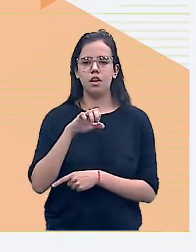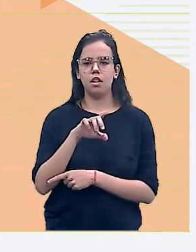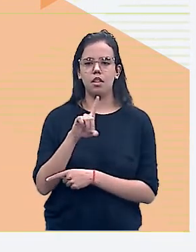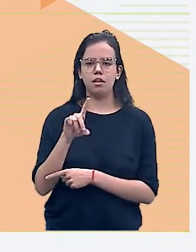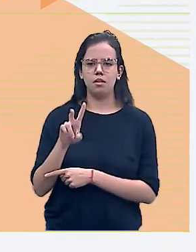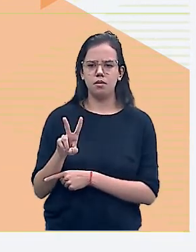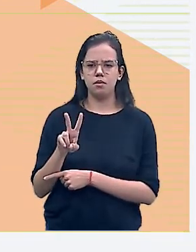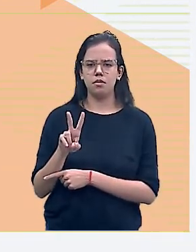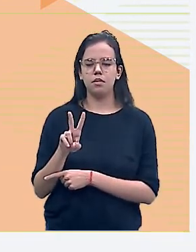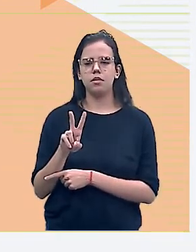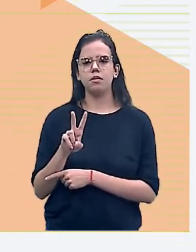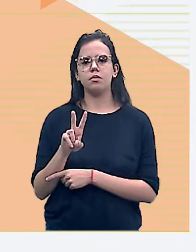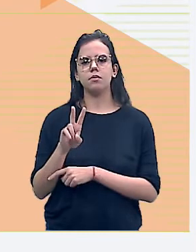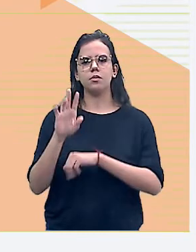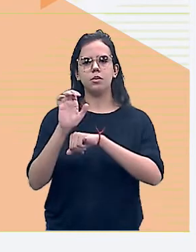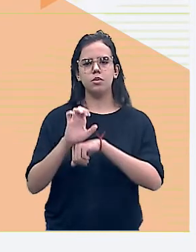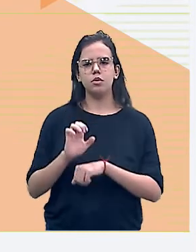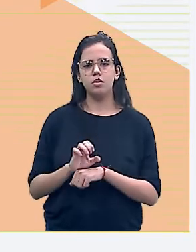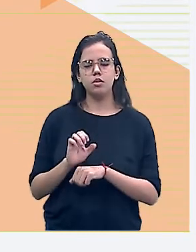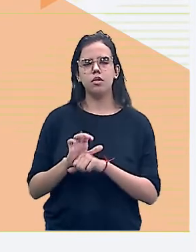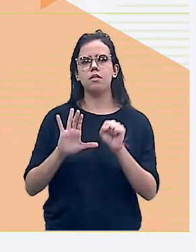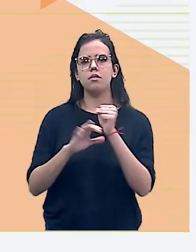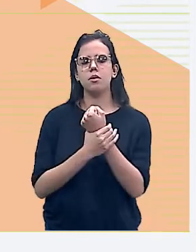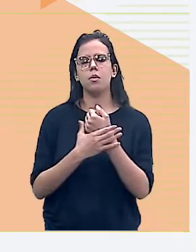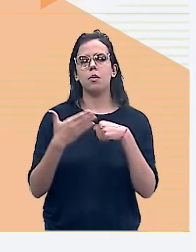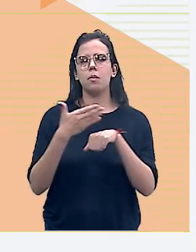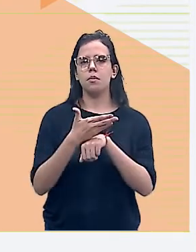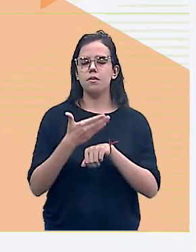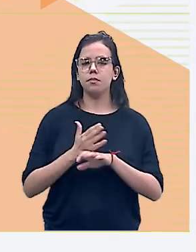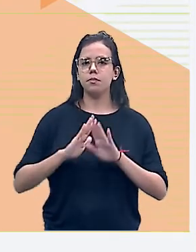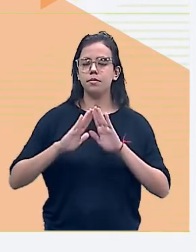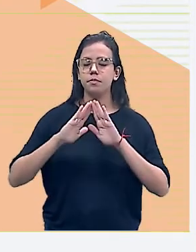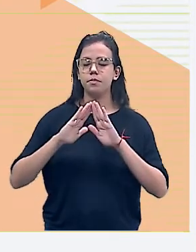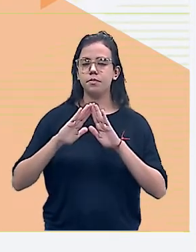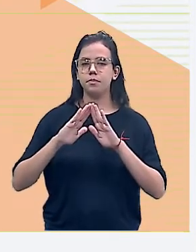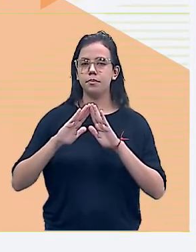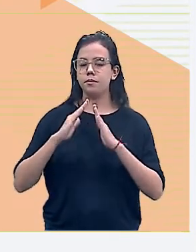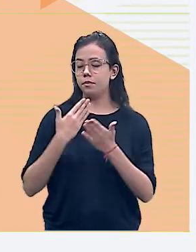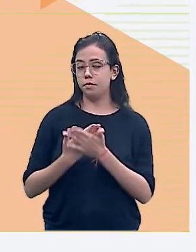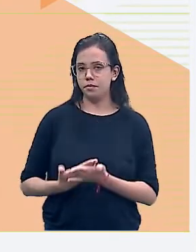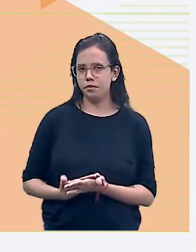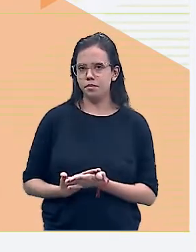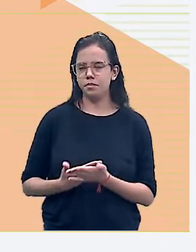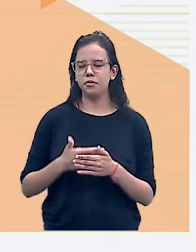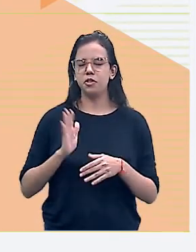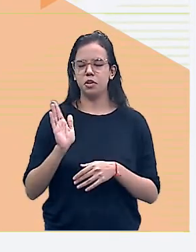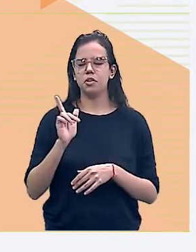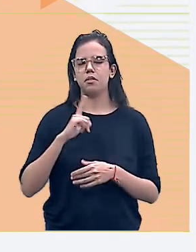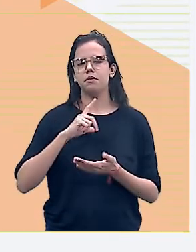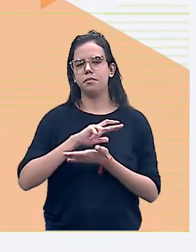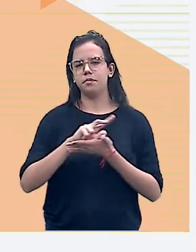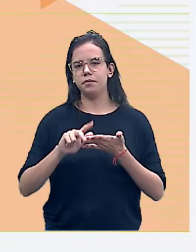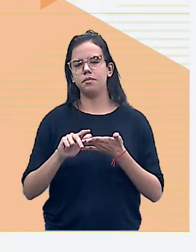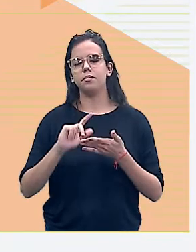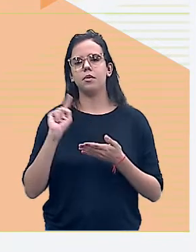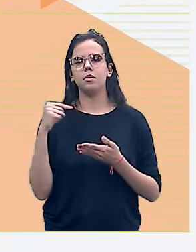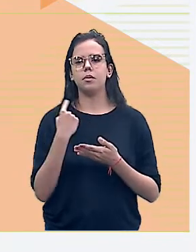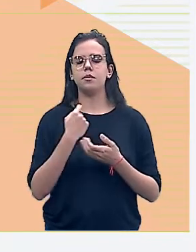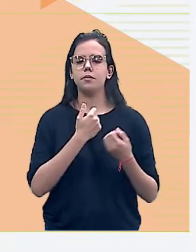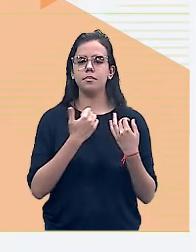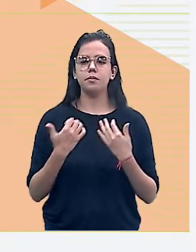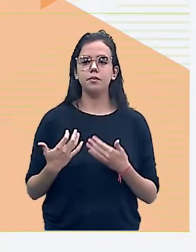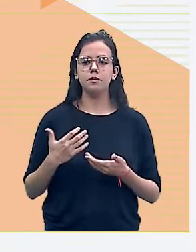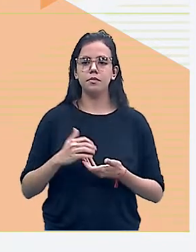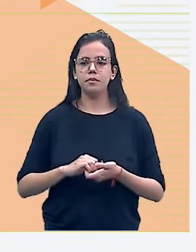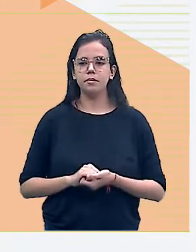garantir o acesso à educação inclusiva estão repertório que a gente trabalha já já viu galera beleza se chover aqui